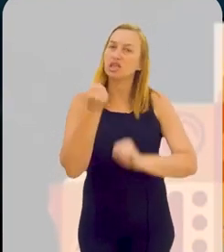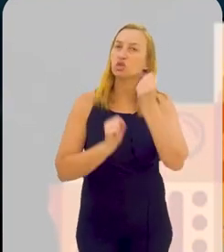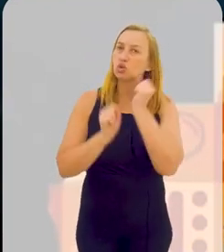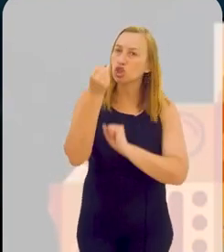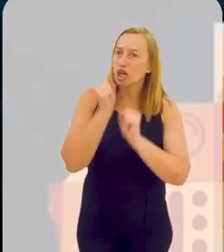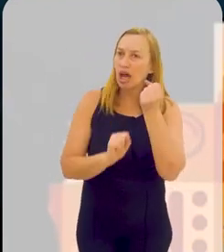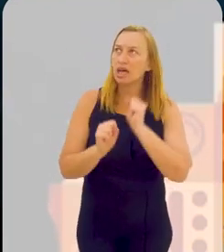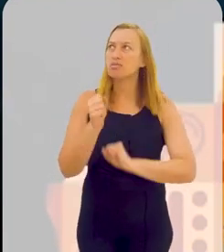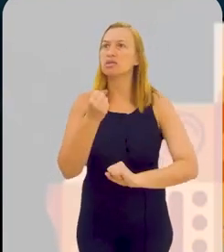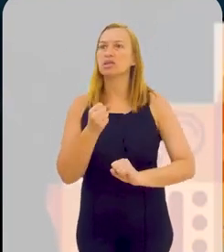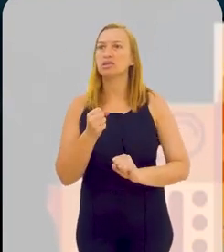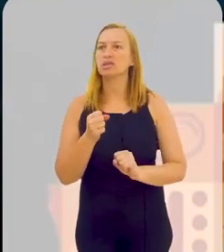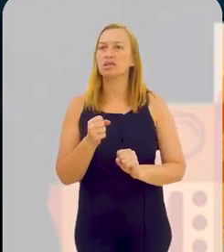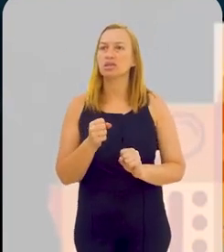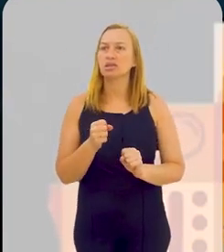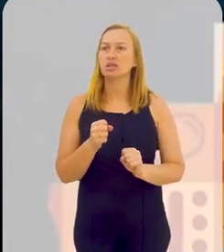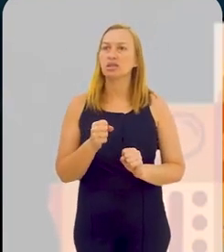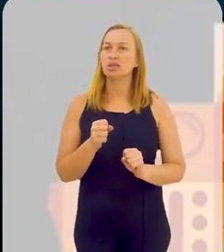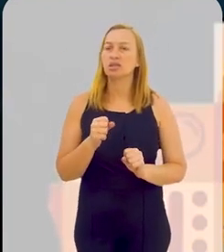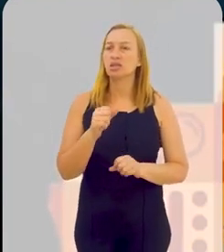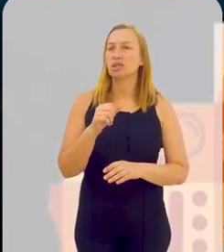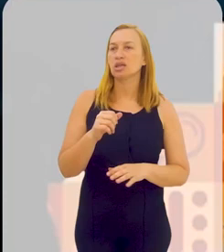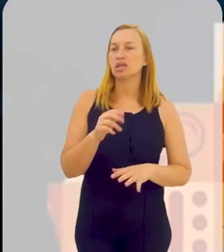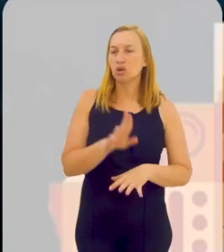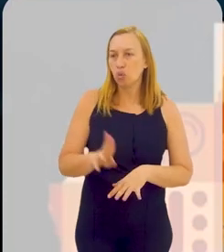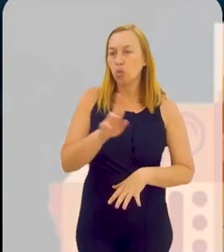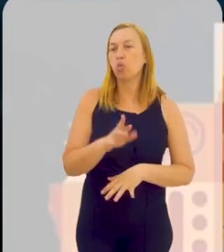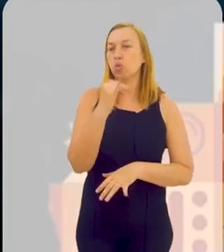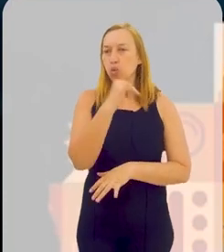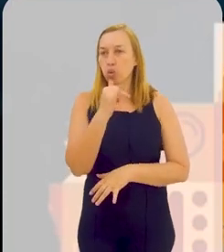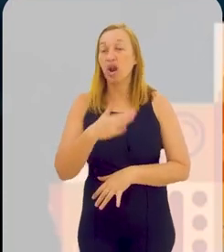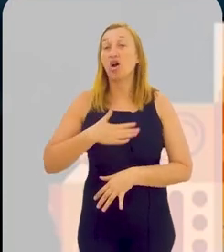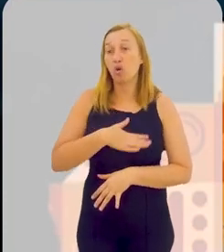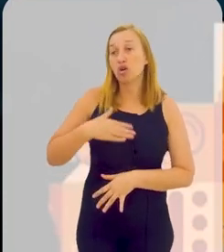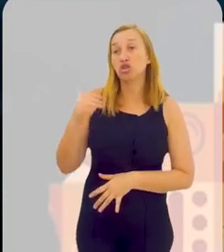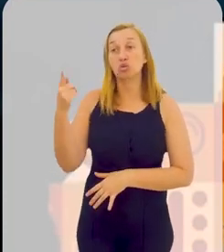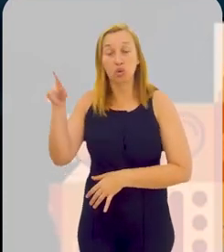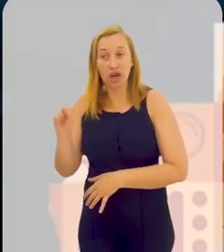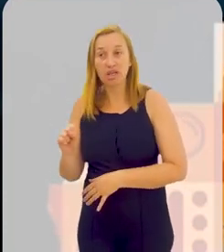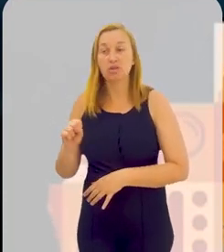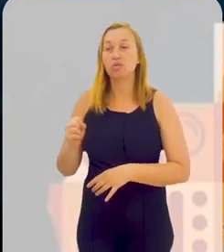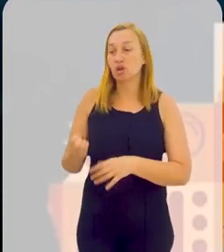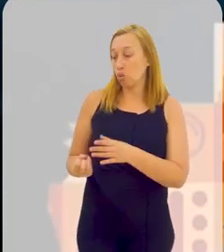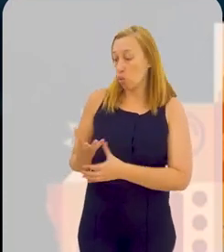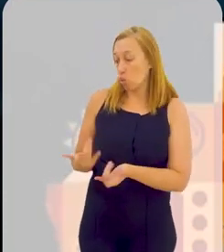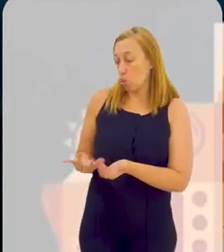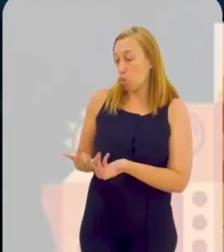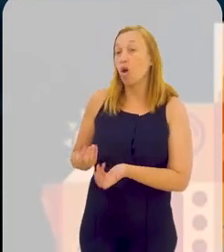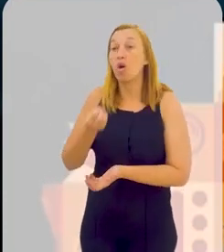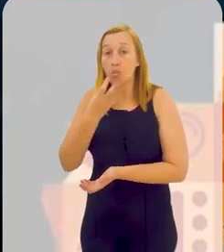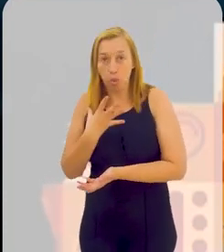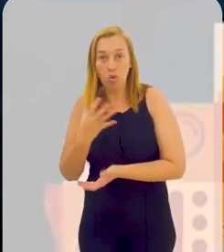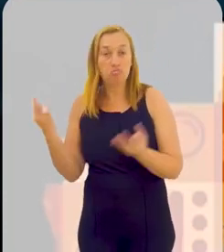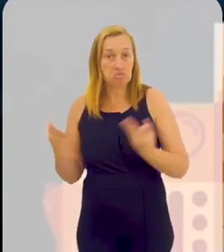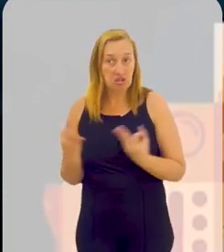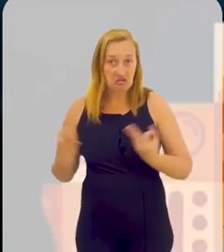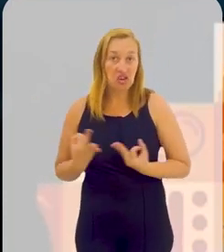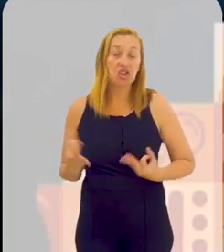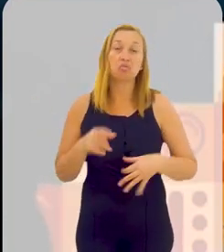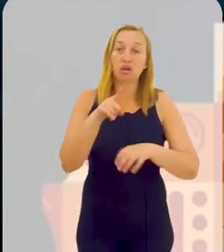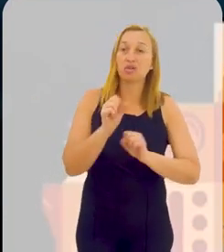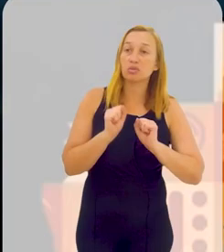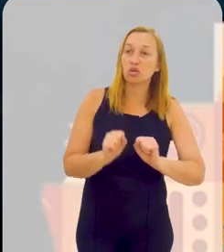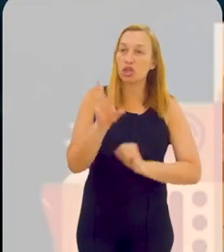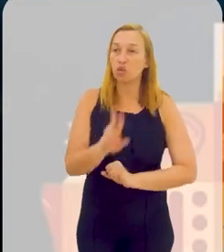as áreas industriais que são intensivas em energia, elas gostam muito do gás. O gás tem uma queima muito boa, uma queima muito